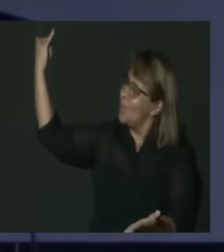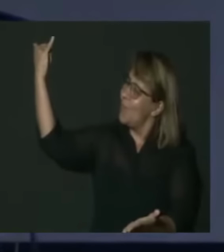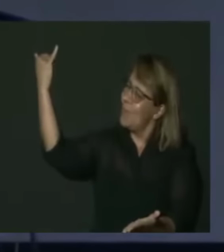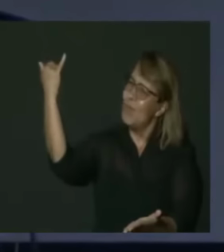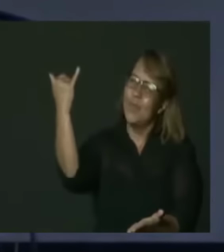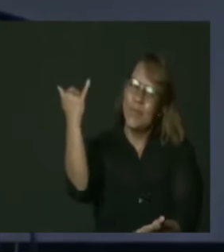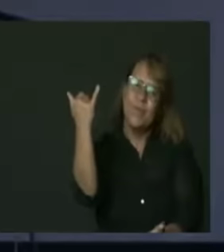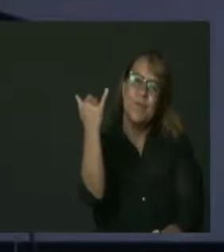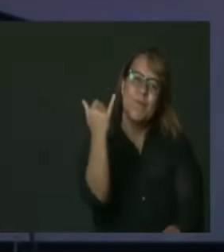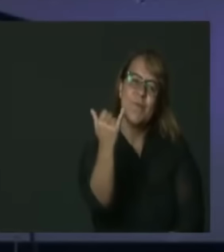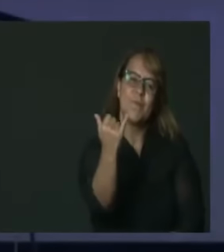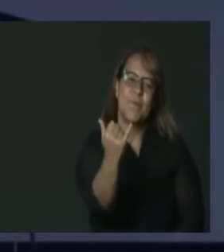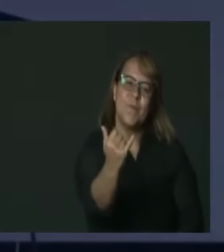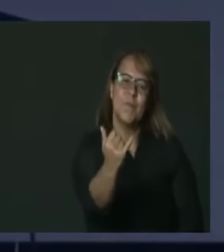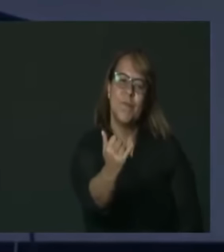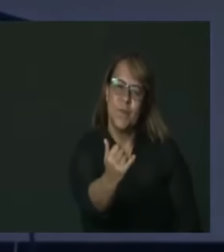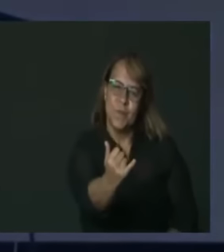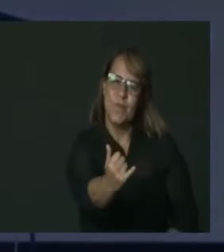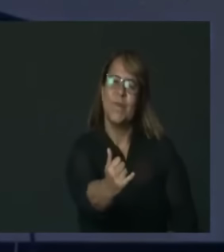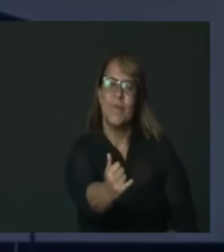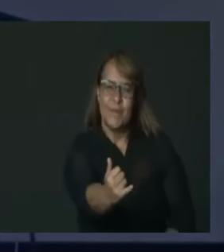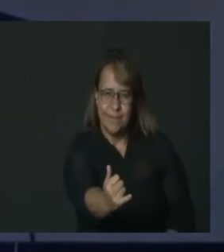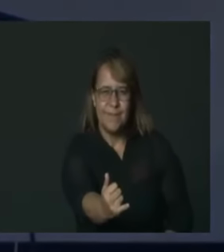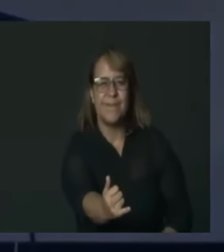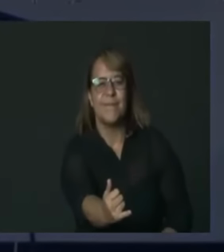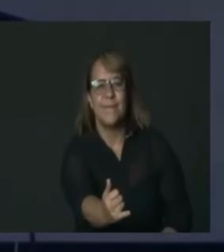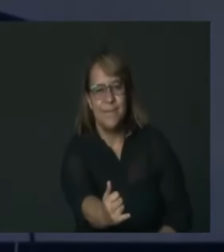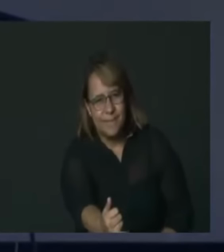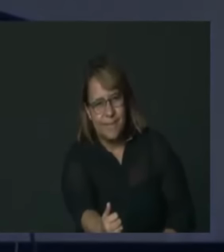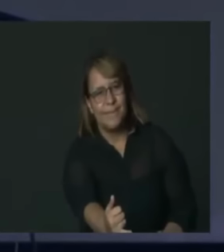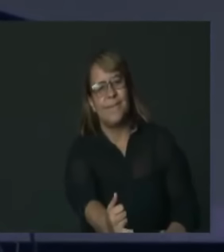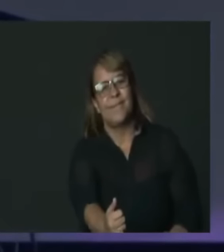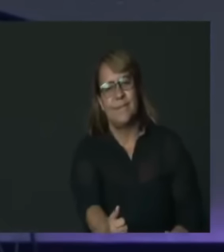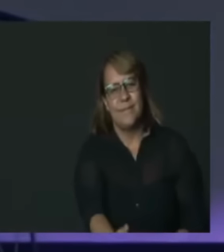chegou Pentecoste aqui neste lugar.